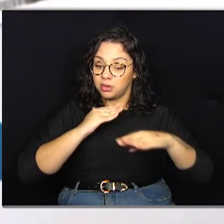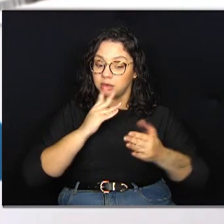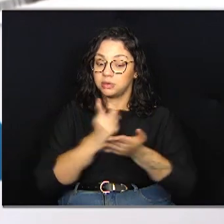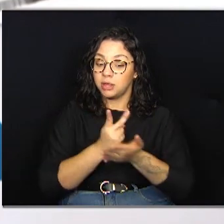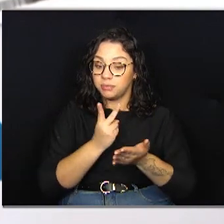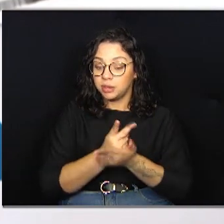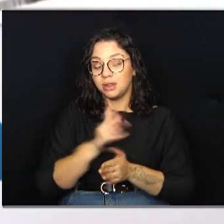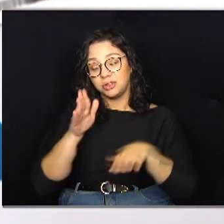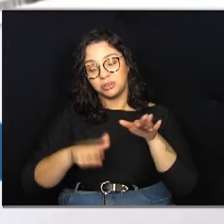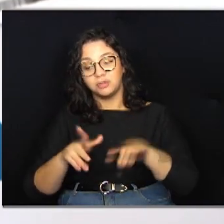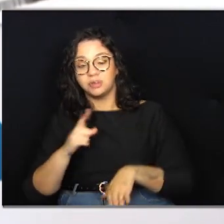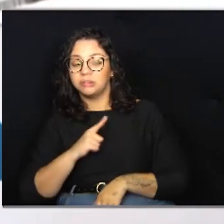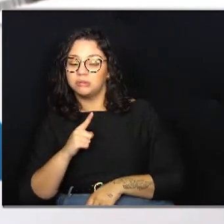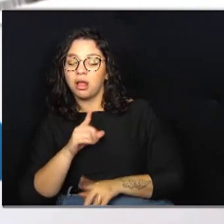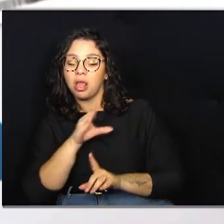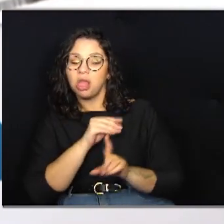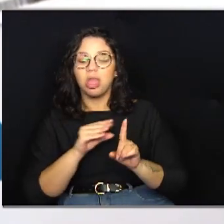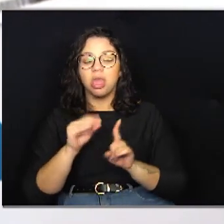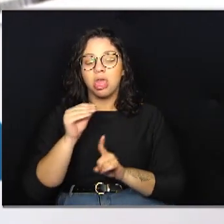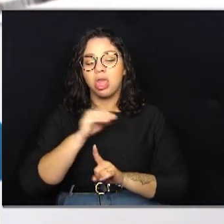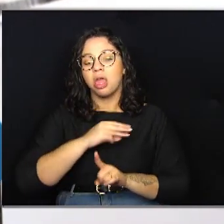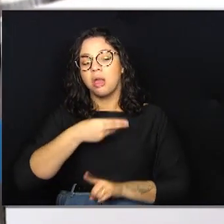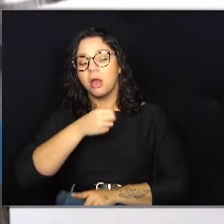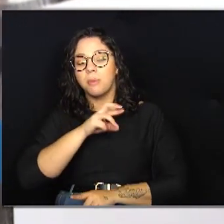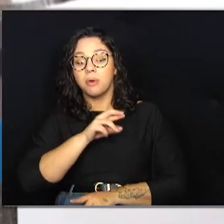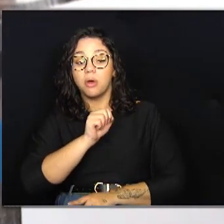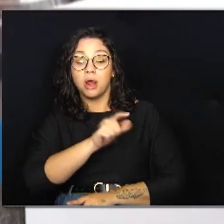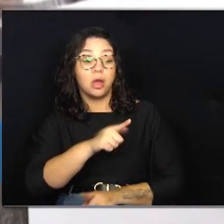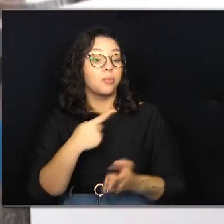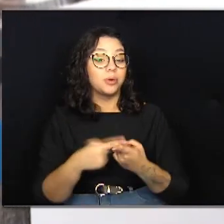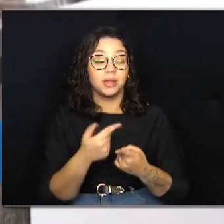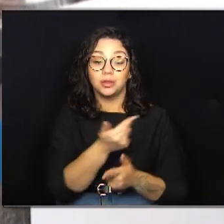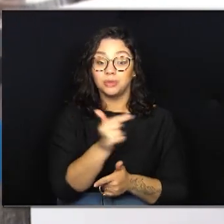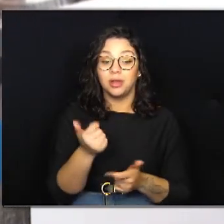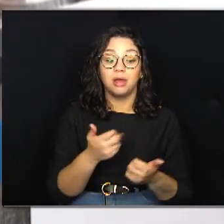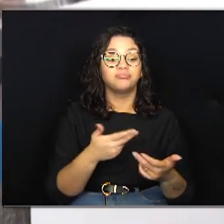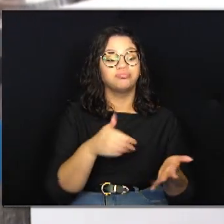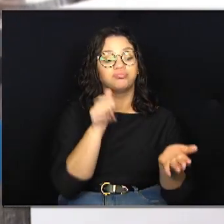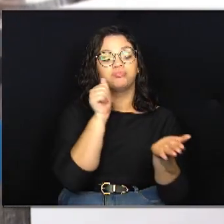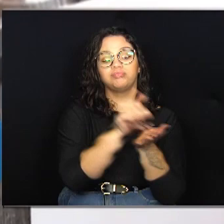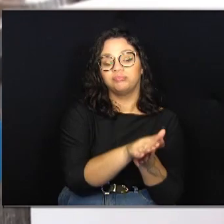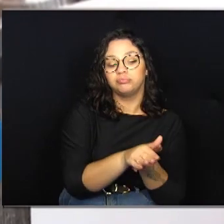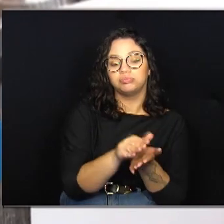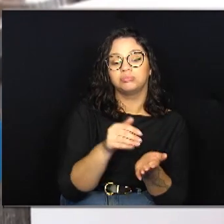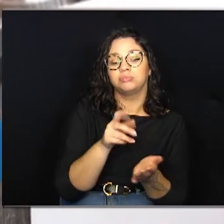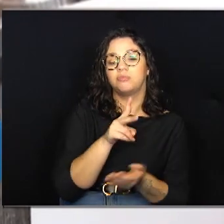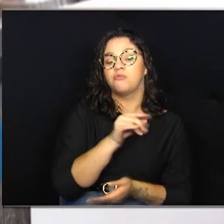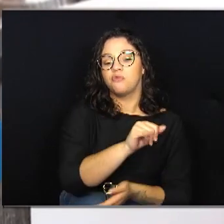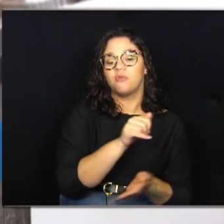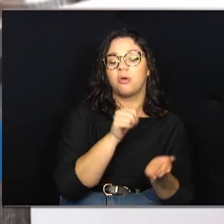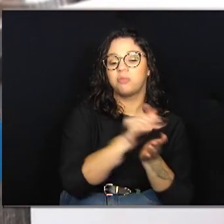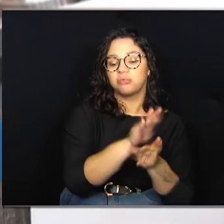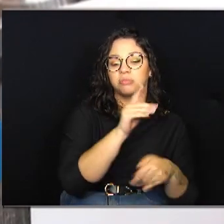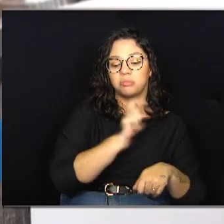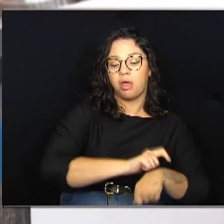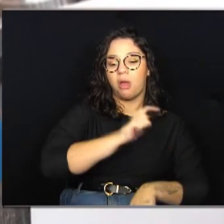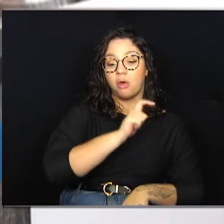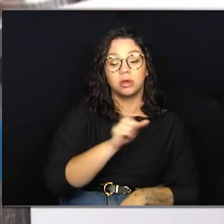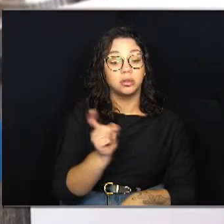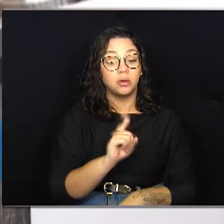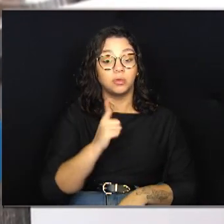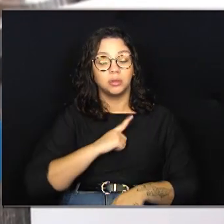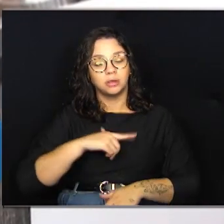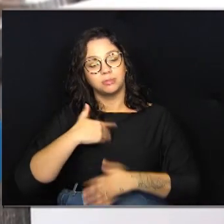vezes sofrem o assédio moral, porque não tem, né, aquela condição de ser exonerado, de ser mandado embora imediatamente, tem todo o